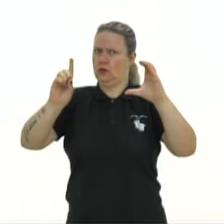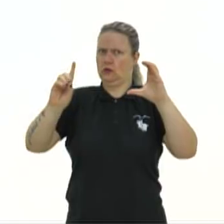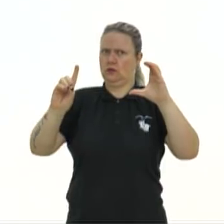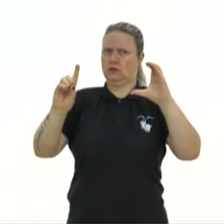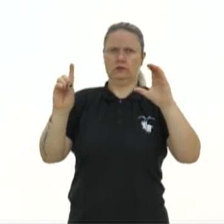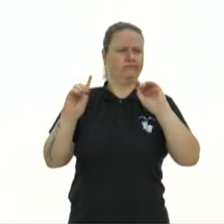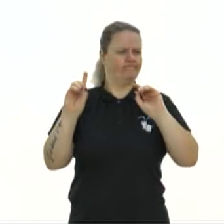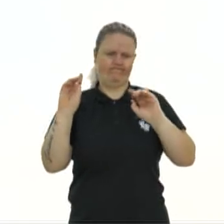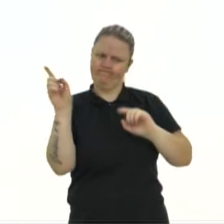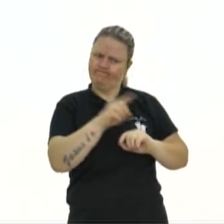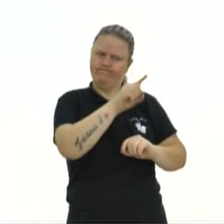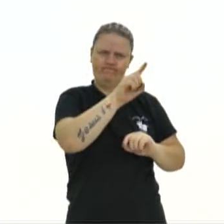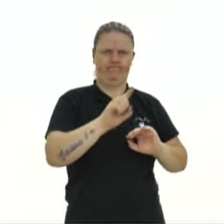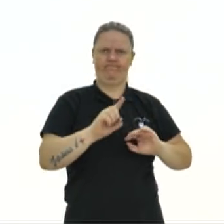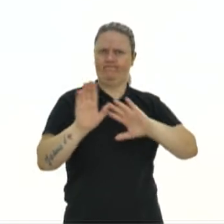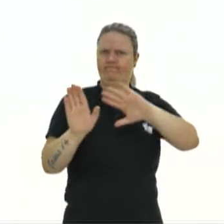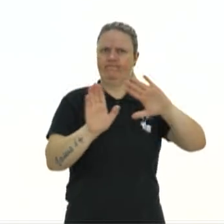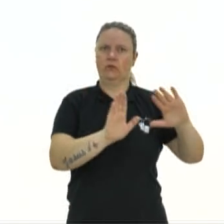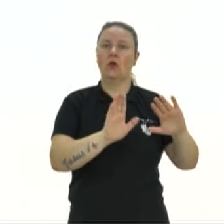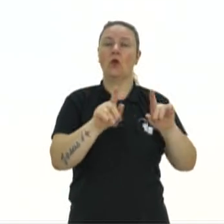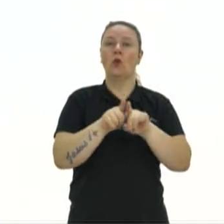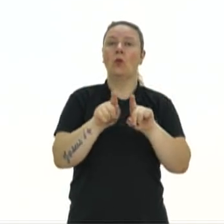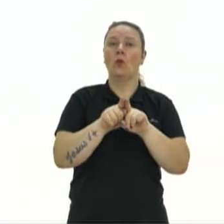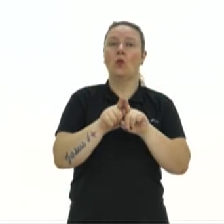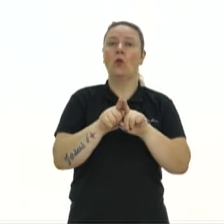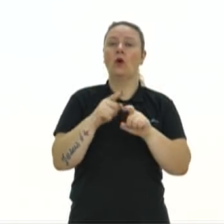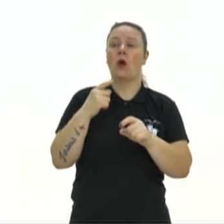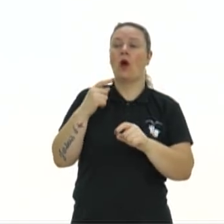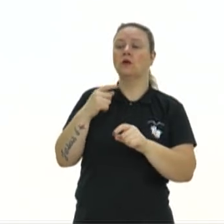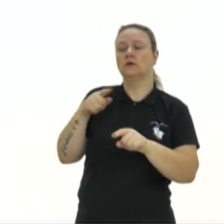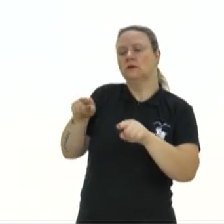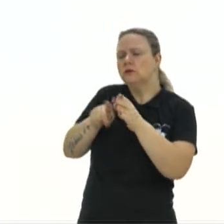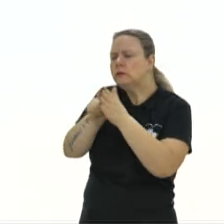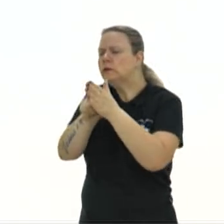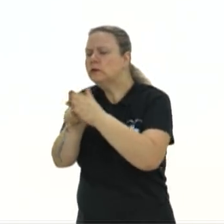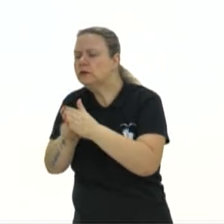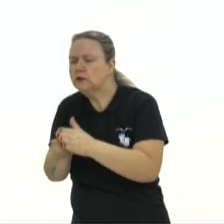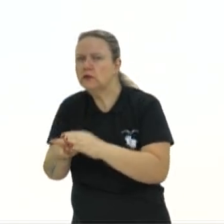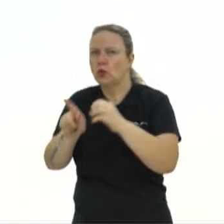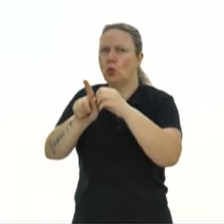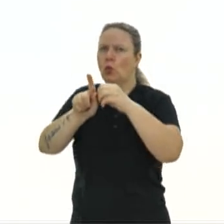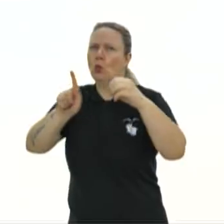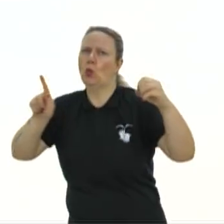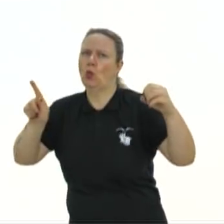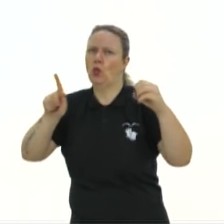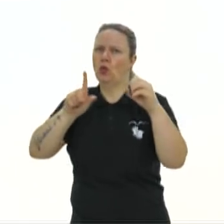autor ou veículo, pesquise em algum buscador, como o Google ou o Bing.